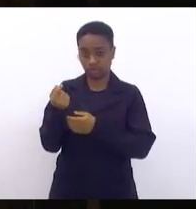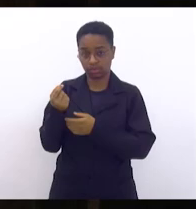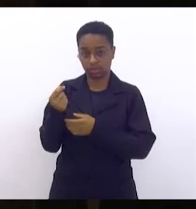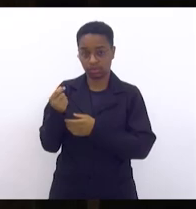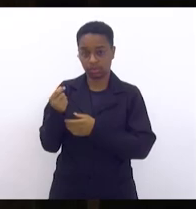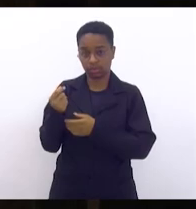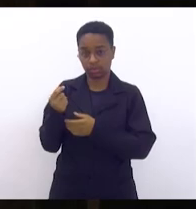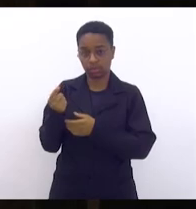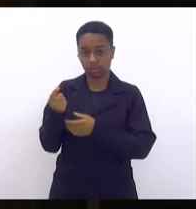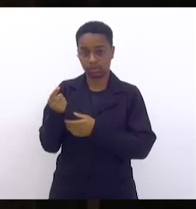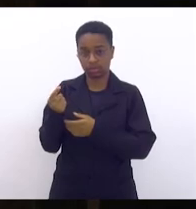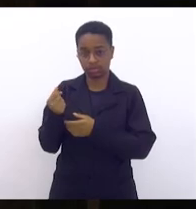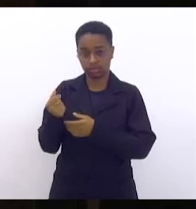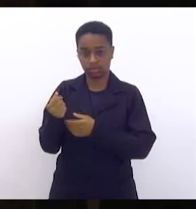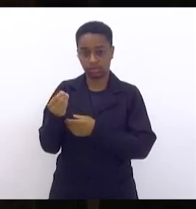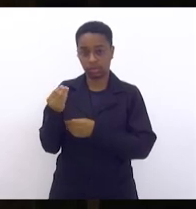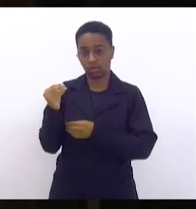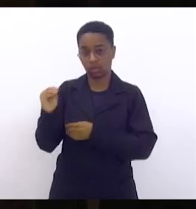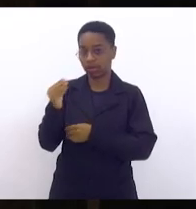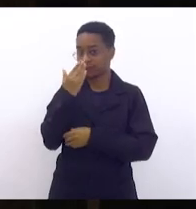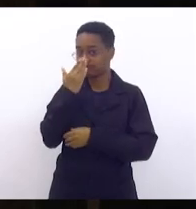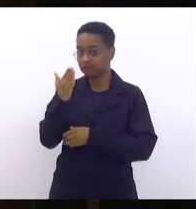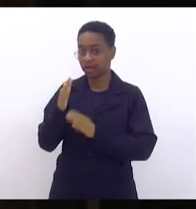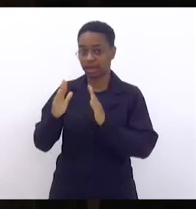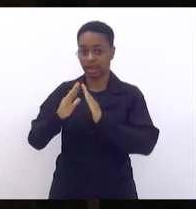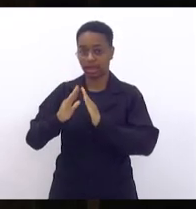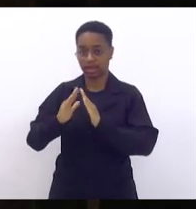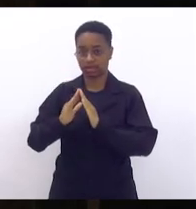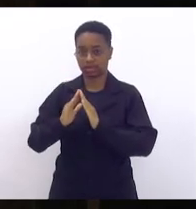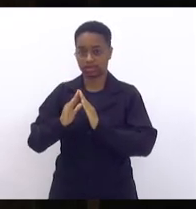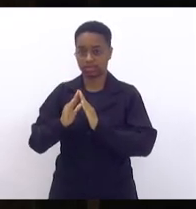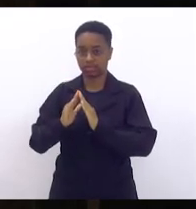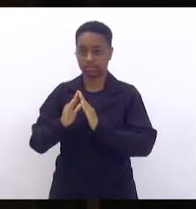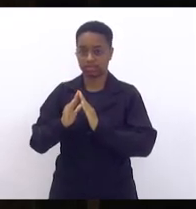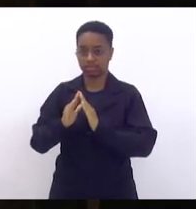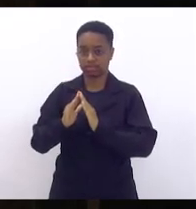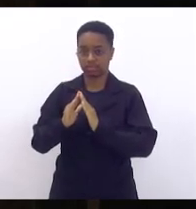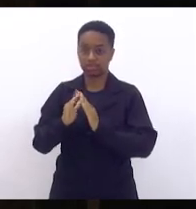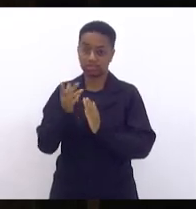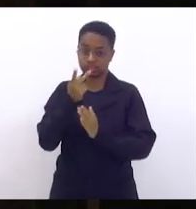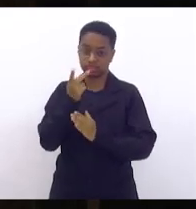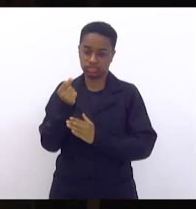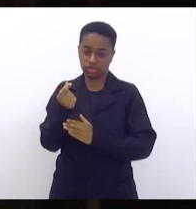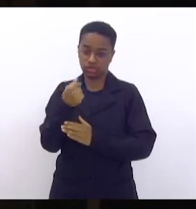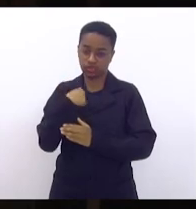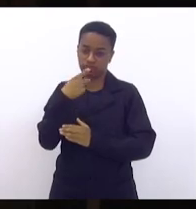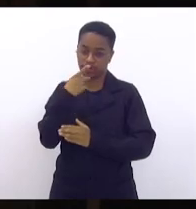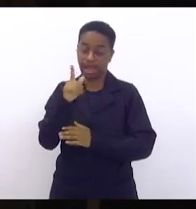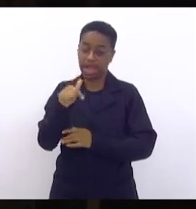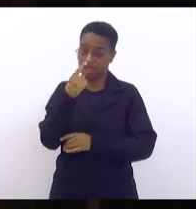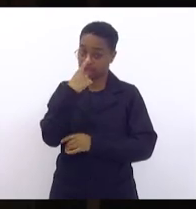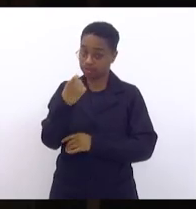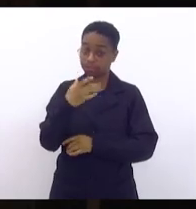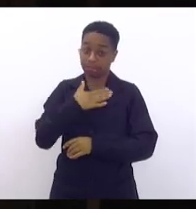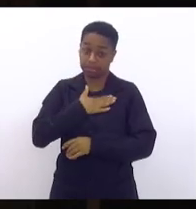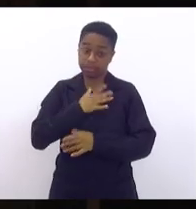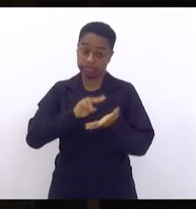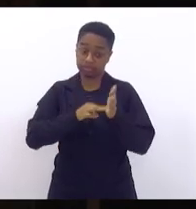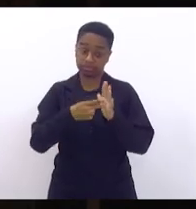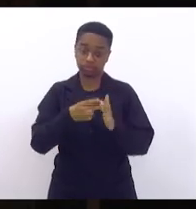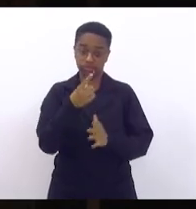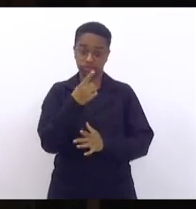na na frente da tua casa que a gente vai esse dinheiro que eu falo é lixo que o pessoal chama de lixo para mim é dinheiro tá